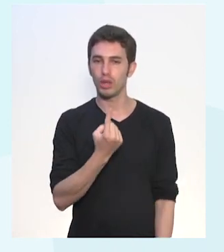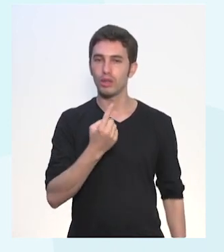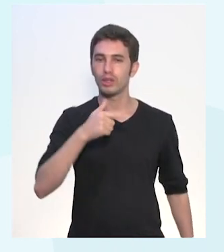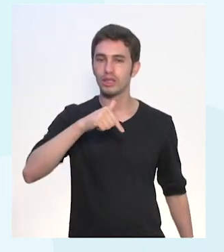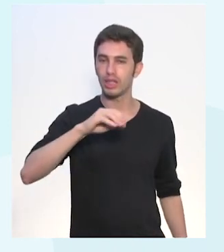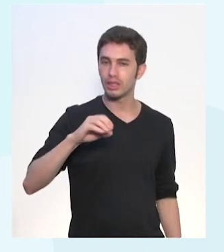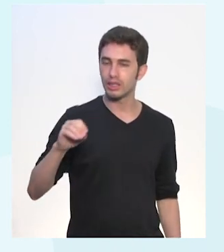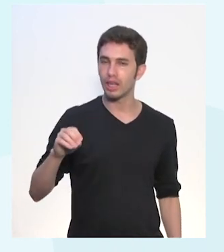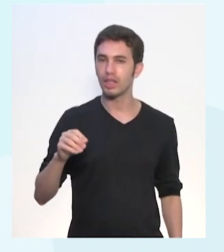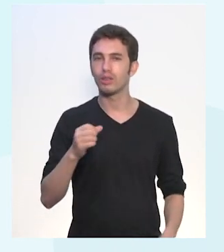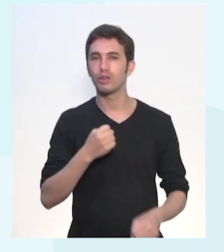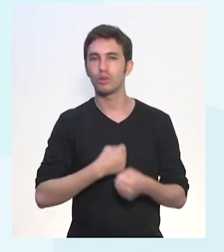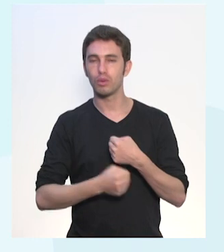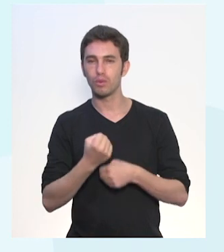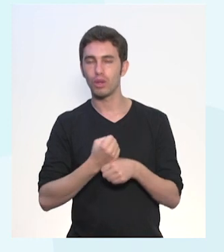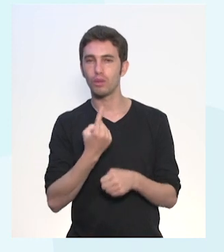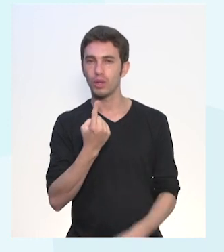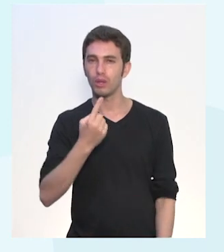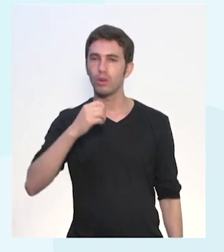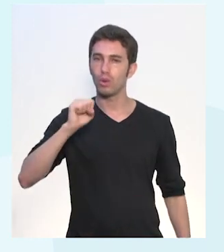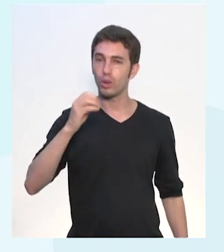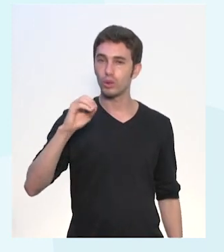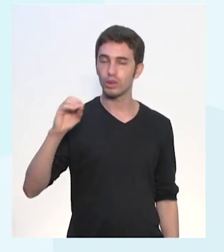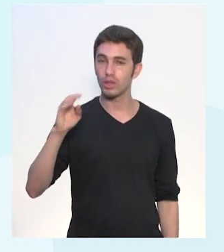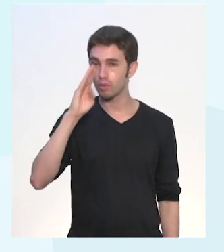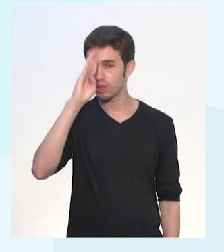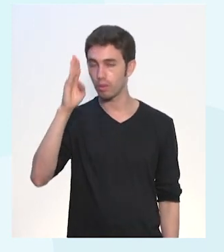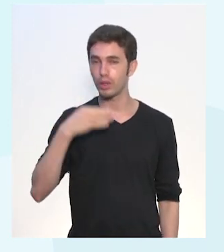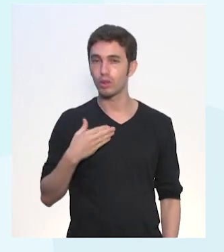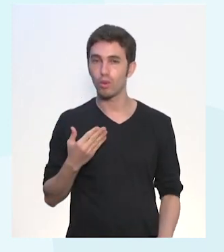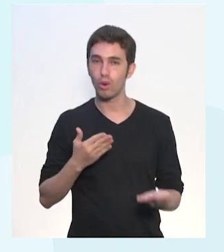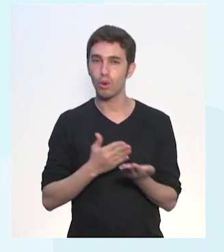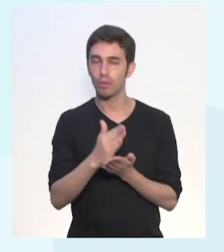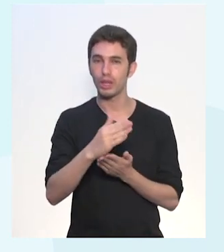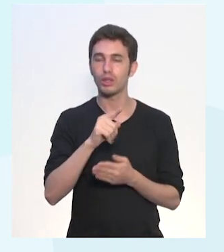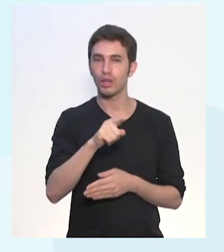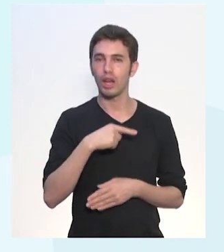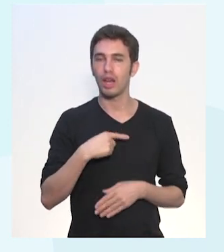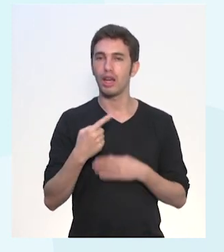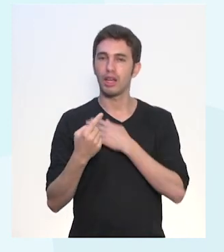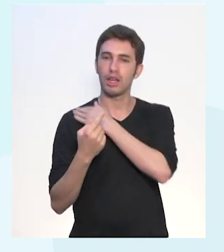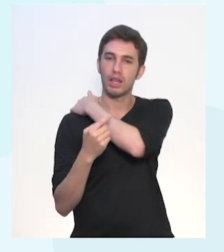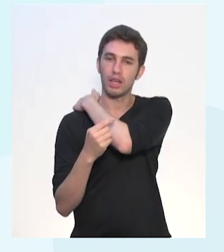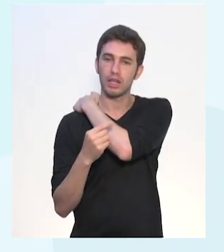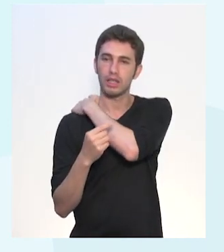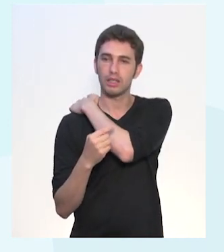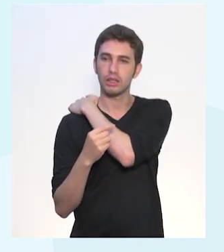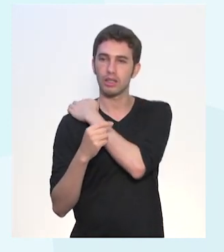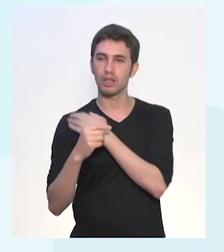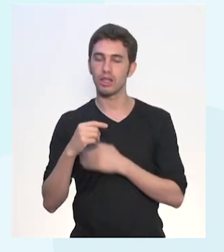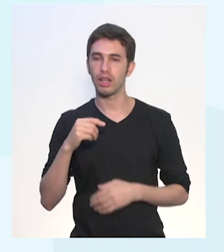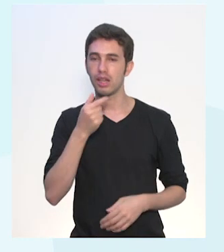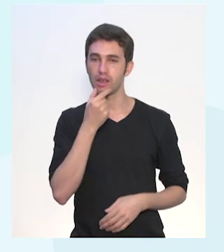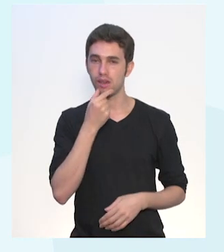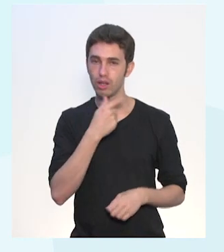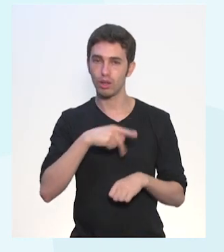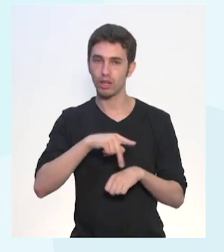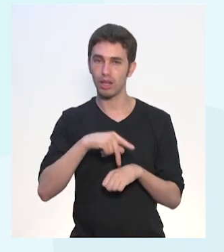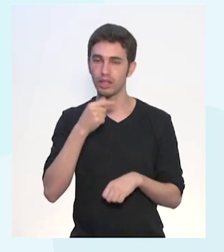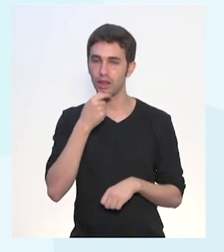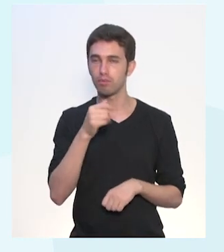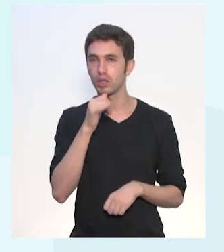introdução principalmente dos ingleses, pode observar aí Austrália, Nova Zelândia, Estados Unidos, com grande influência aí do